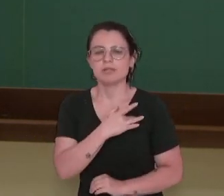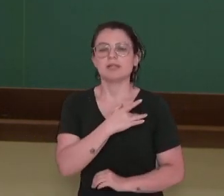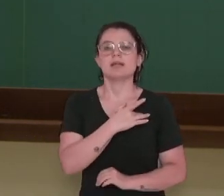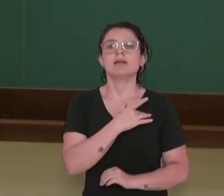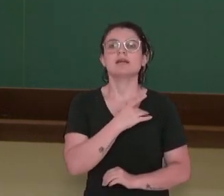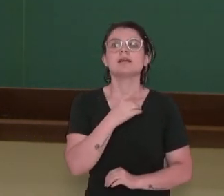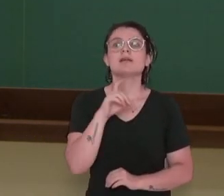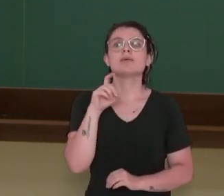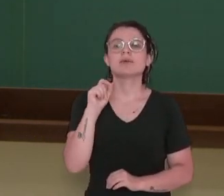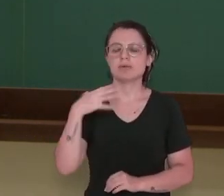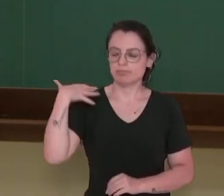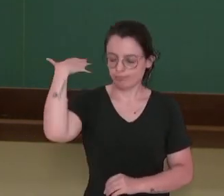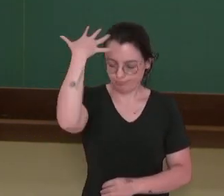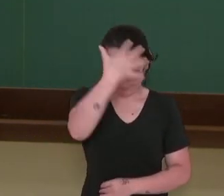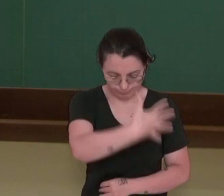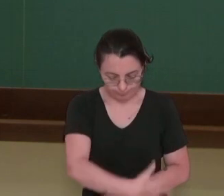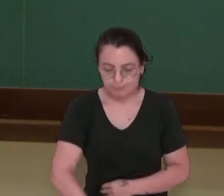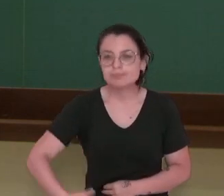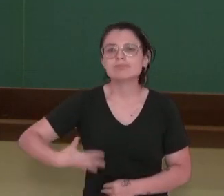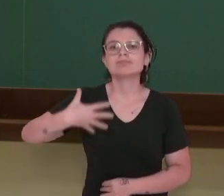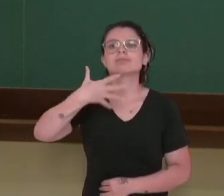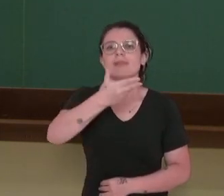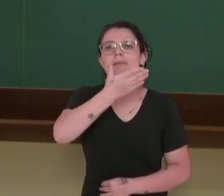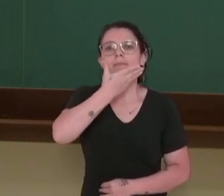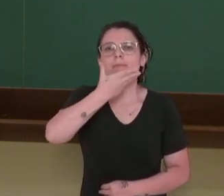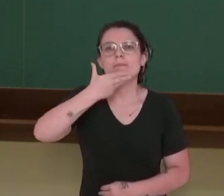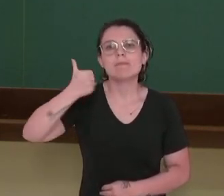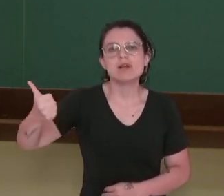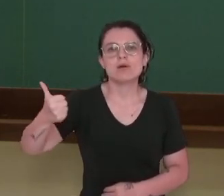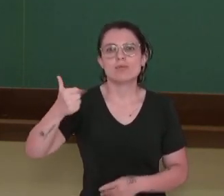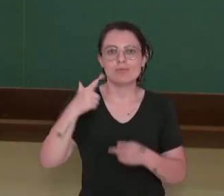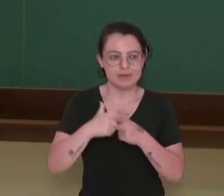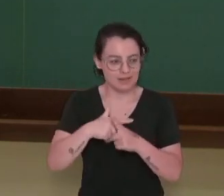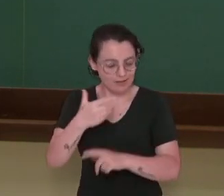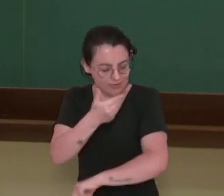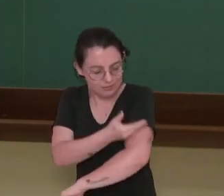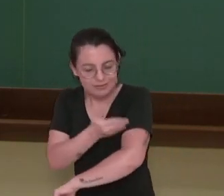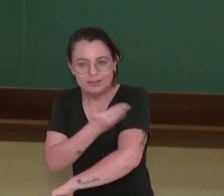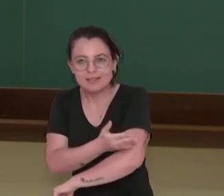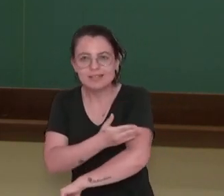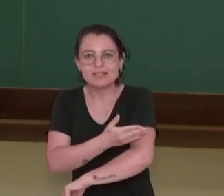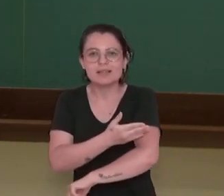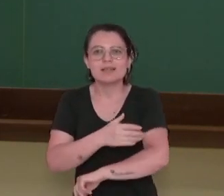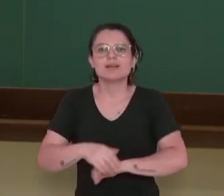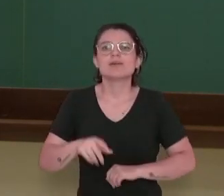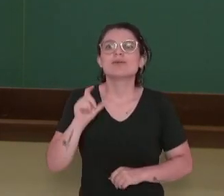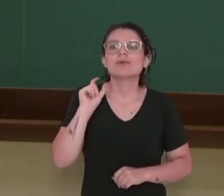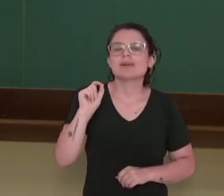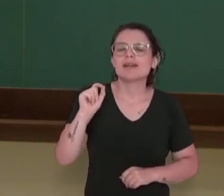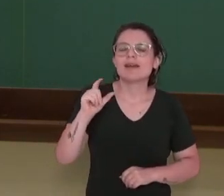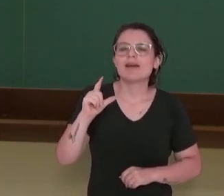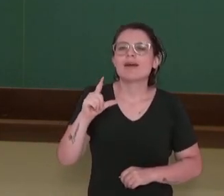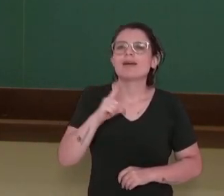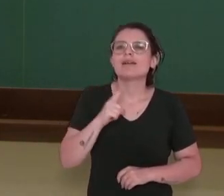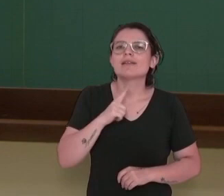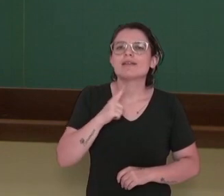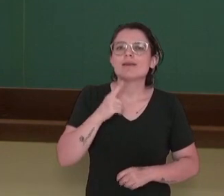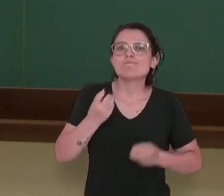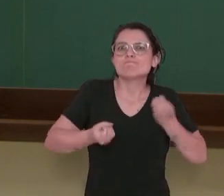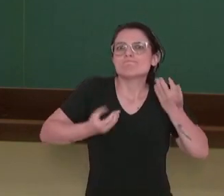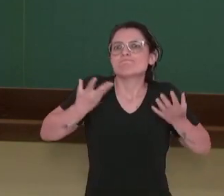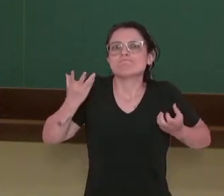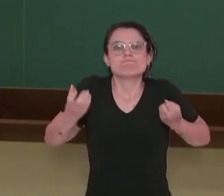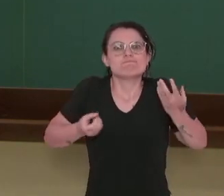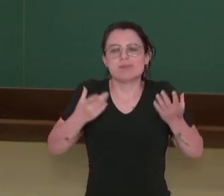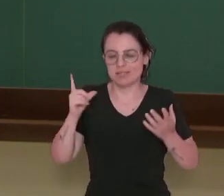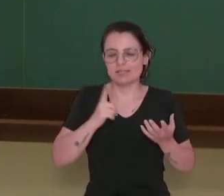vou melhorar todos os meus aspectos, porque quando eu me exercito também libera diversos hormônios,